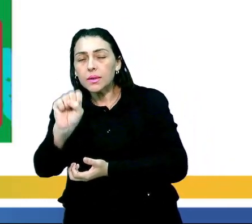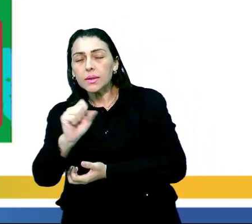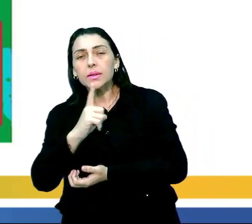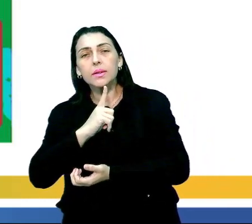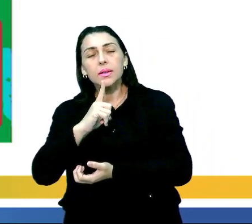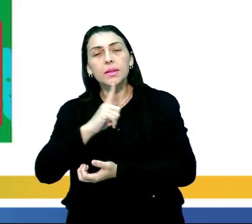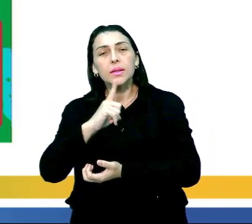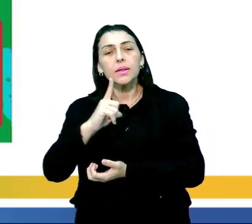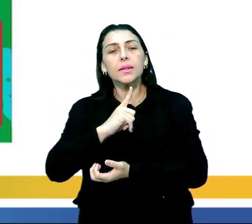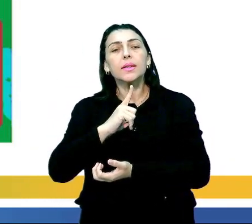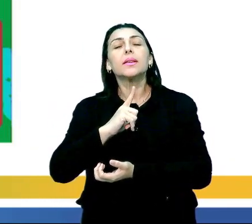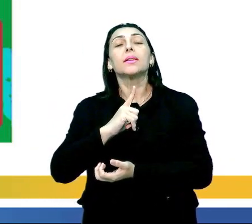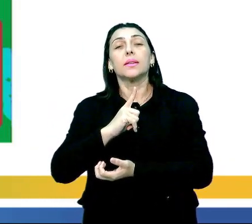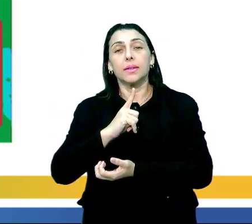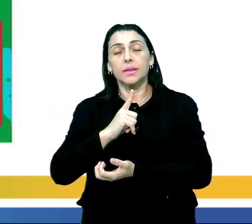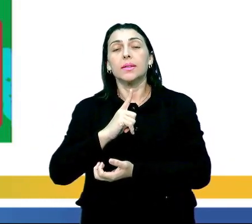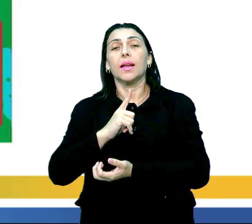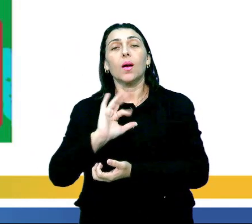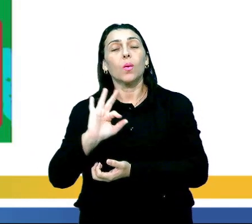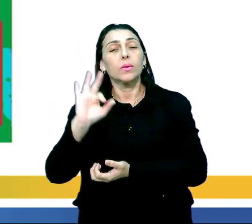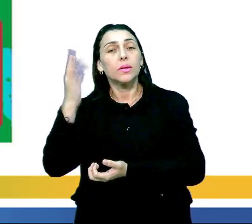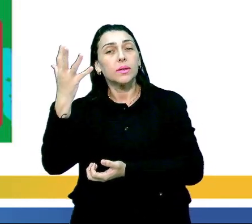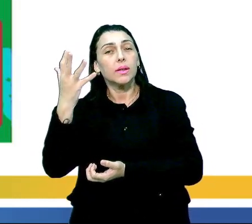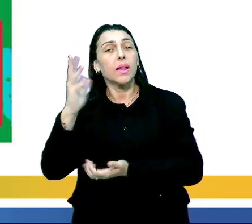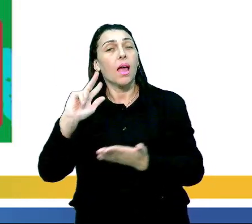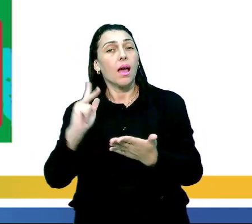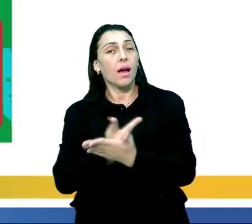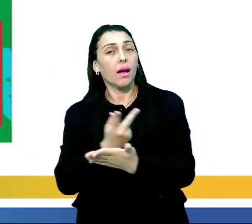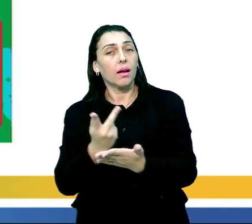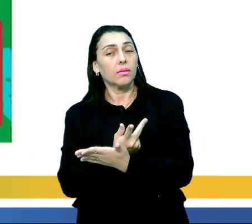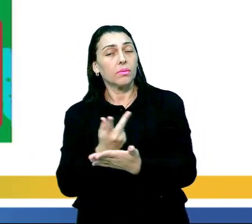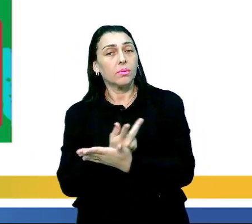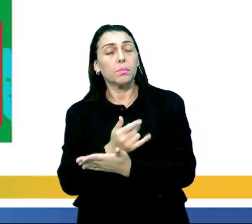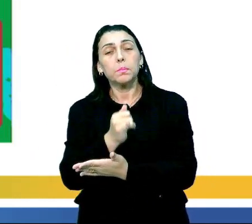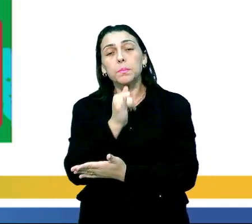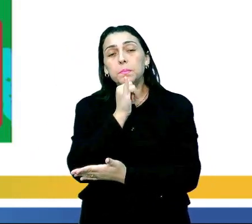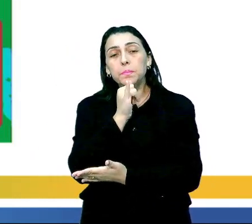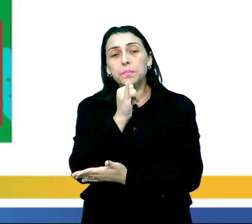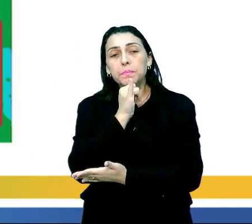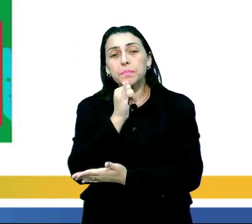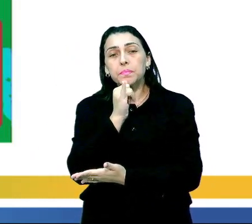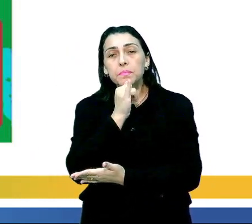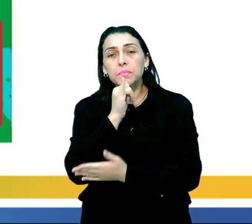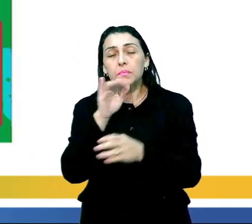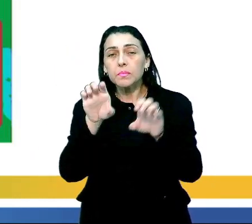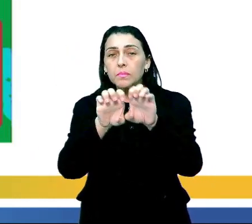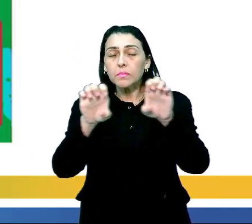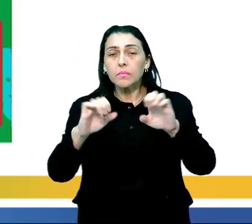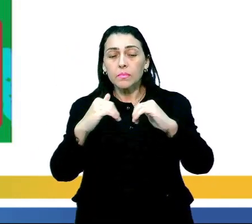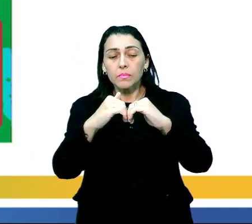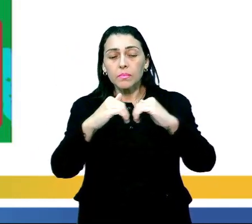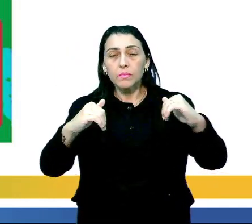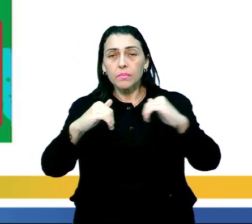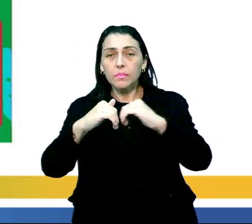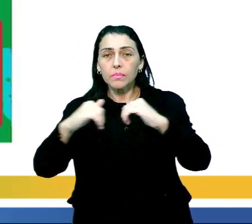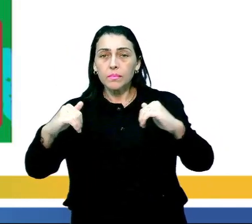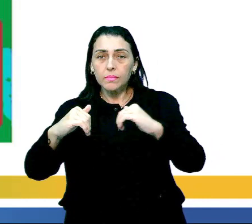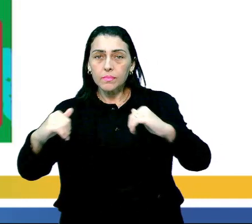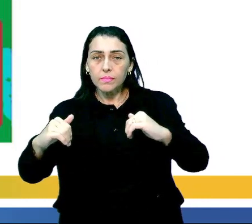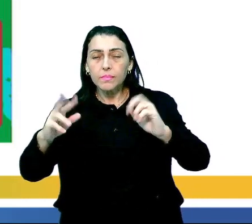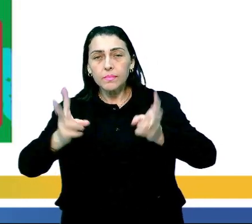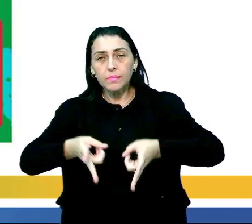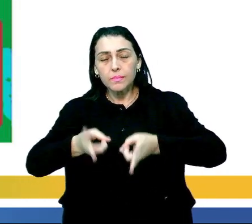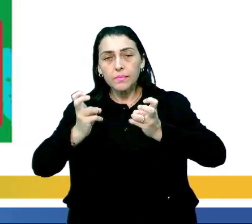tem aí esse efeito ocorrendo de forma negativa. Por exemplo, esse esquema está dividido, como vocês